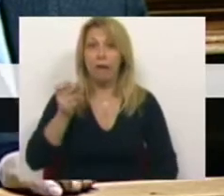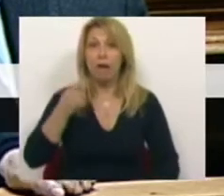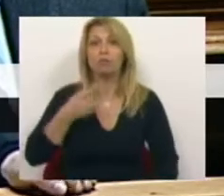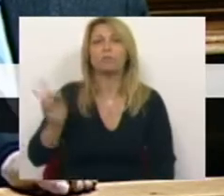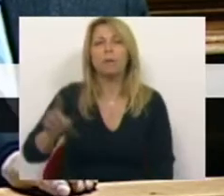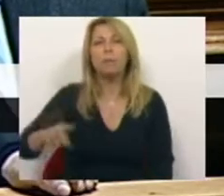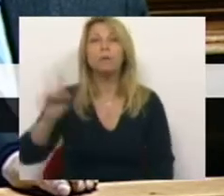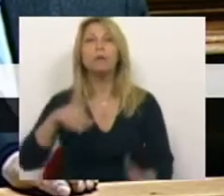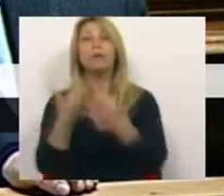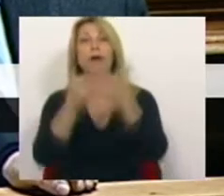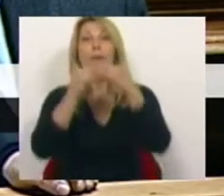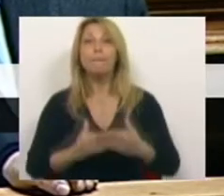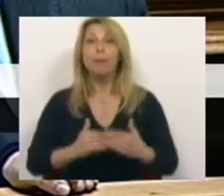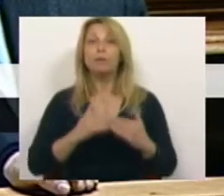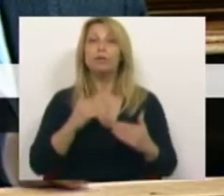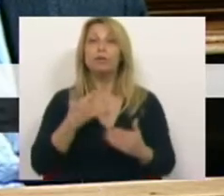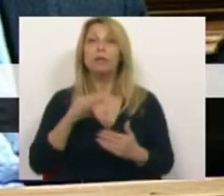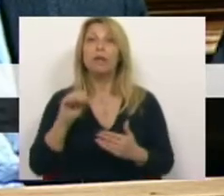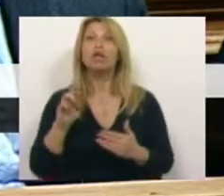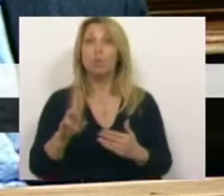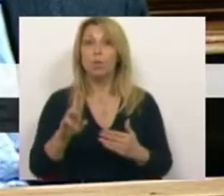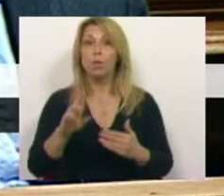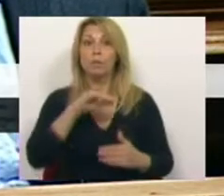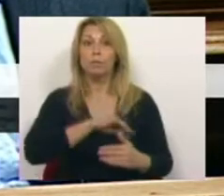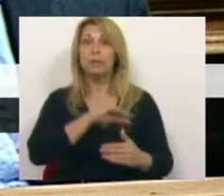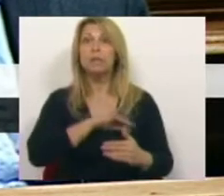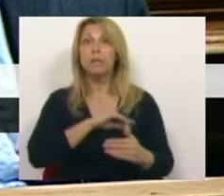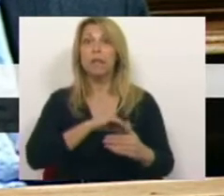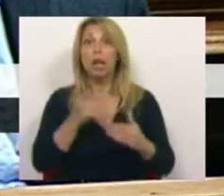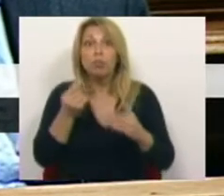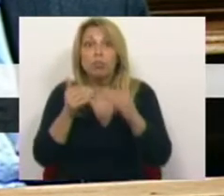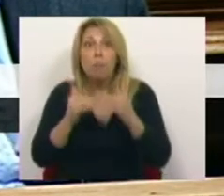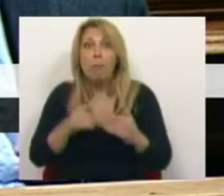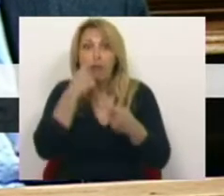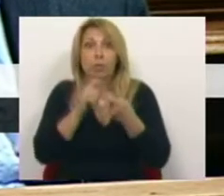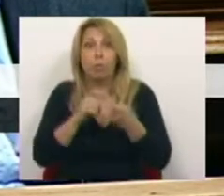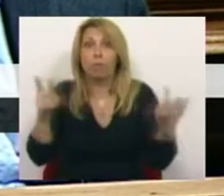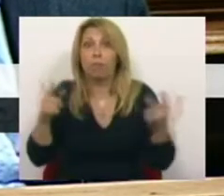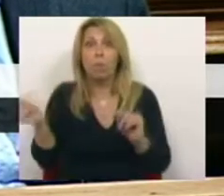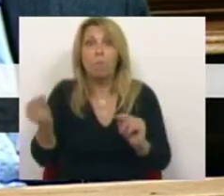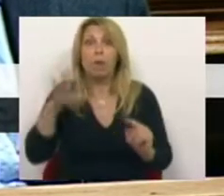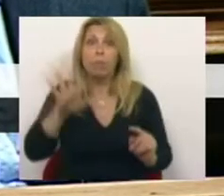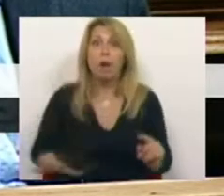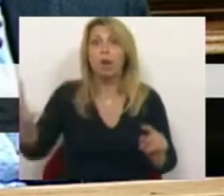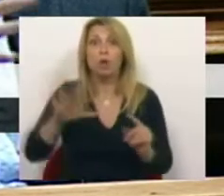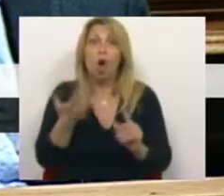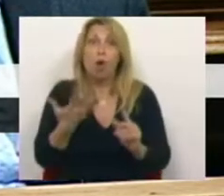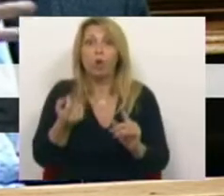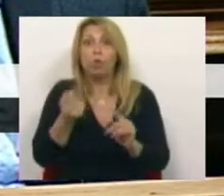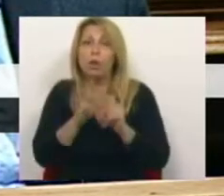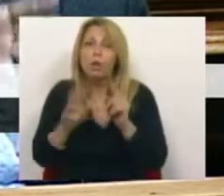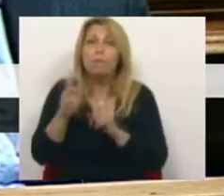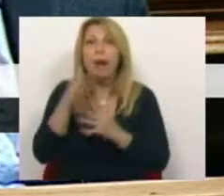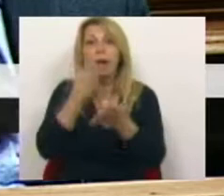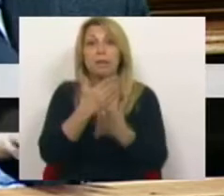dá a redução da TSU para salários que são muito baixos, salário mínimo nacional e agora um pouco mais, porque vai até aos